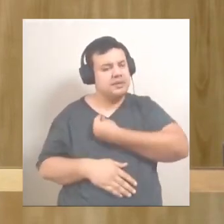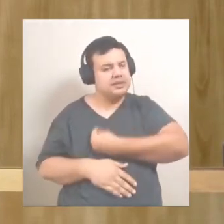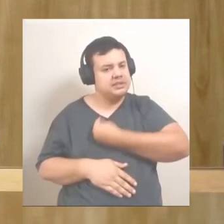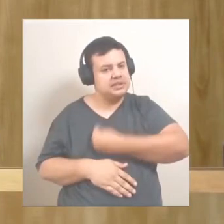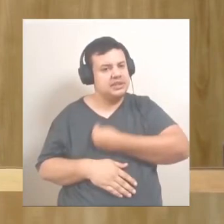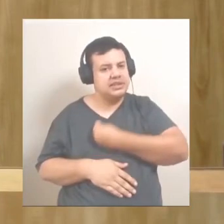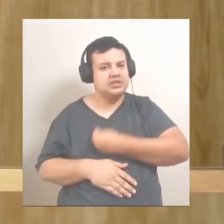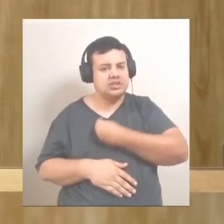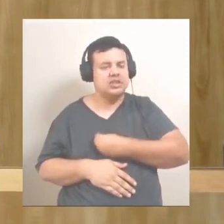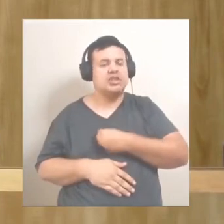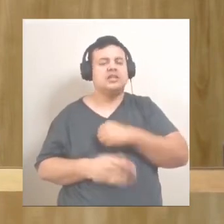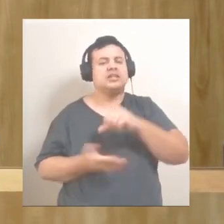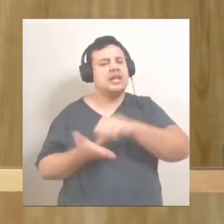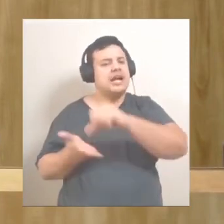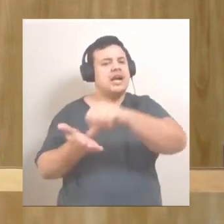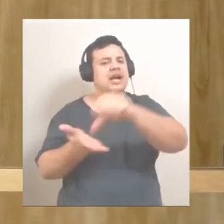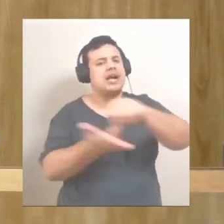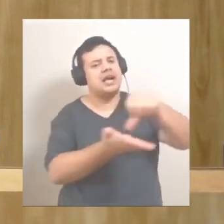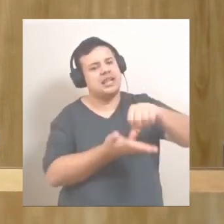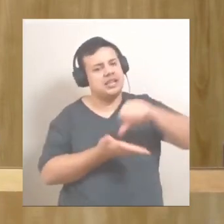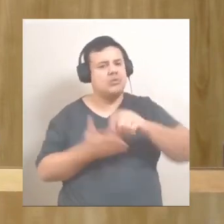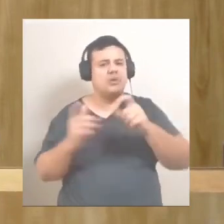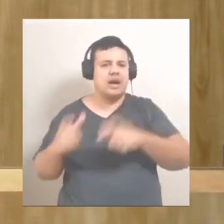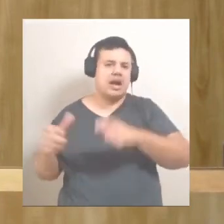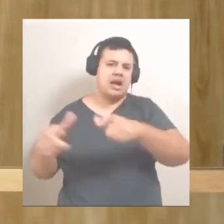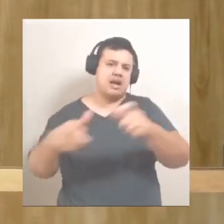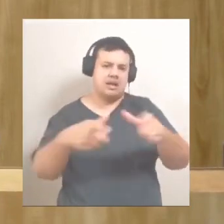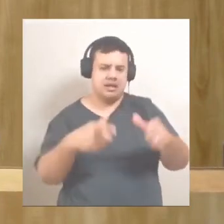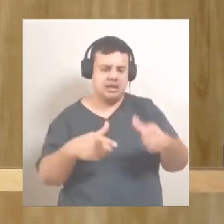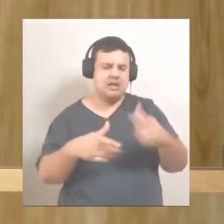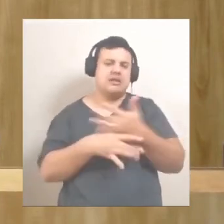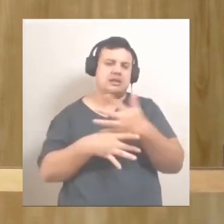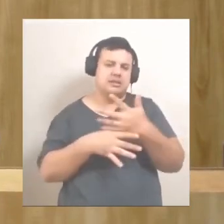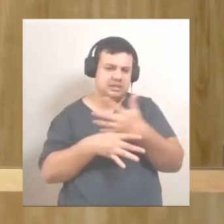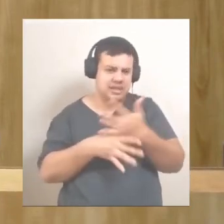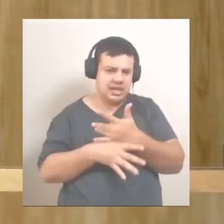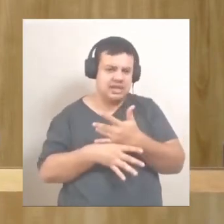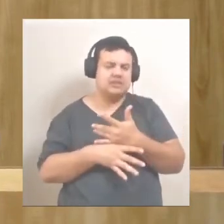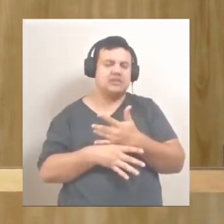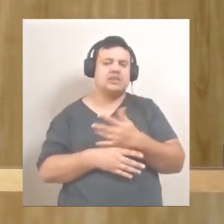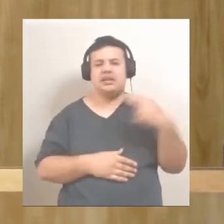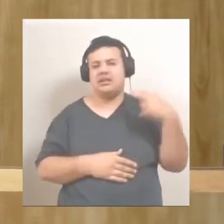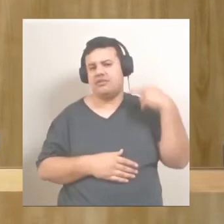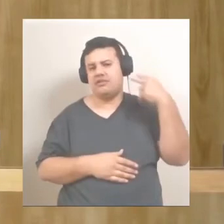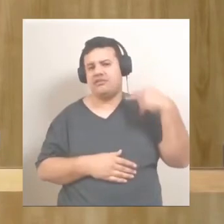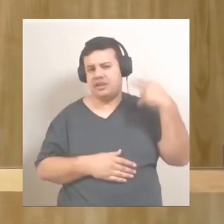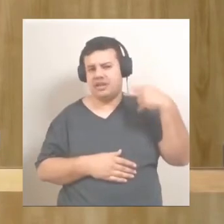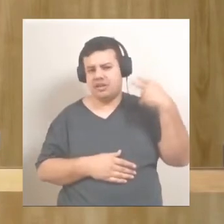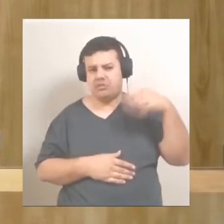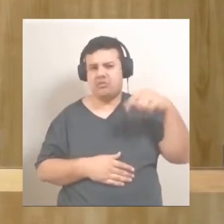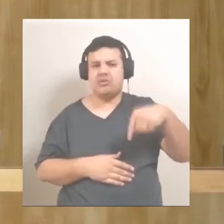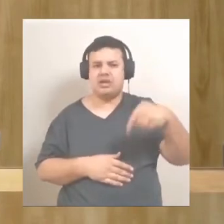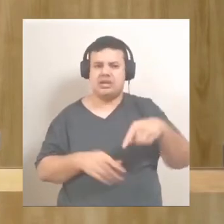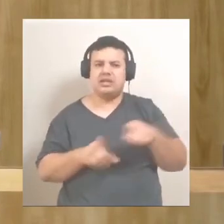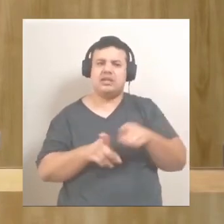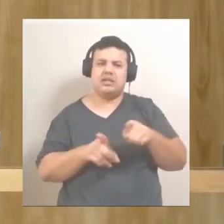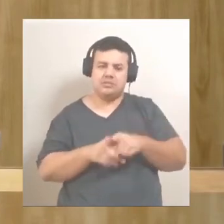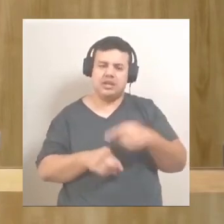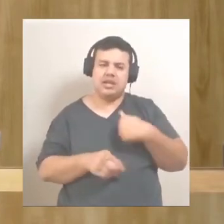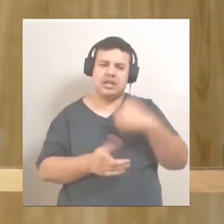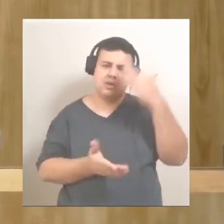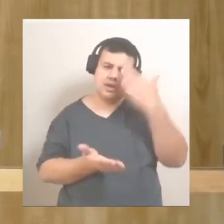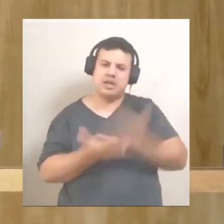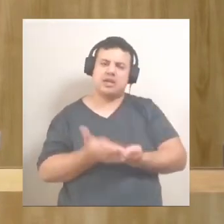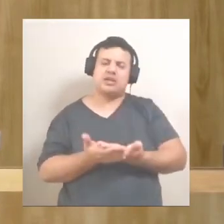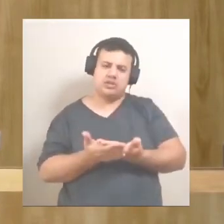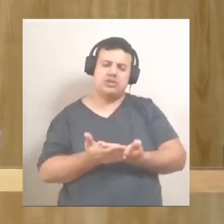da cidade, em cada região. E ele que foi vereador aqui nessa casa também, eu acredito que